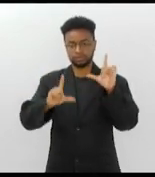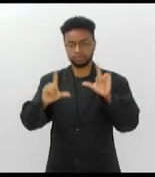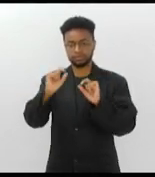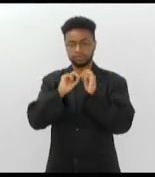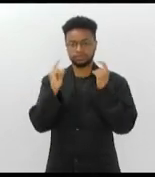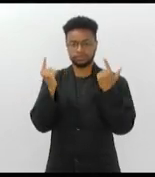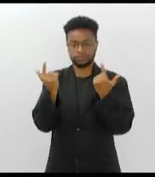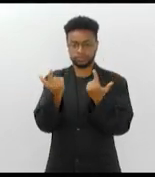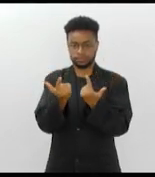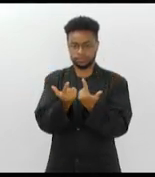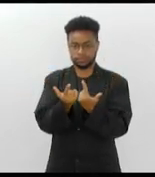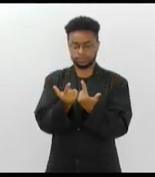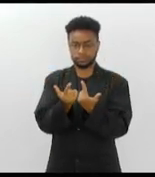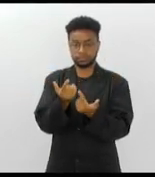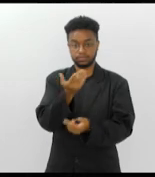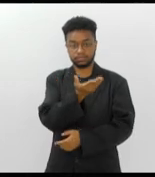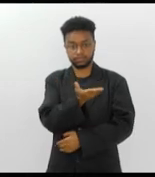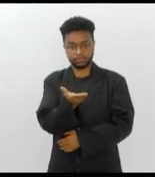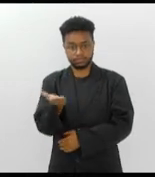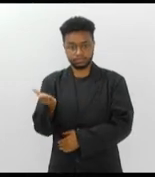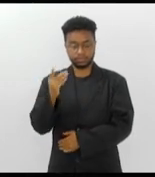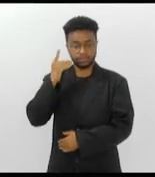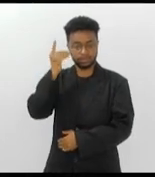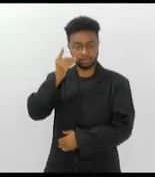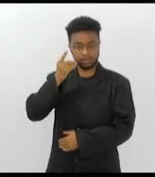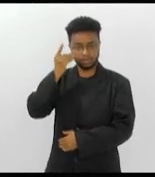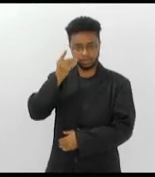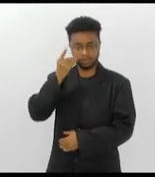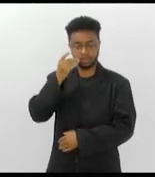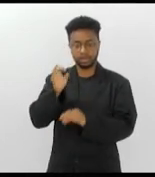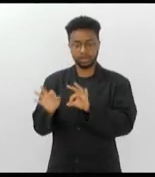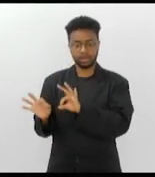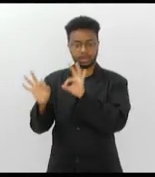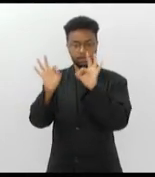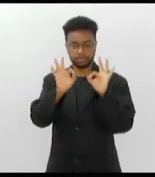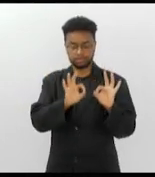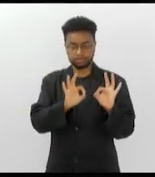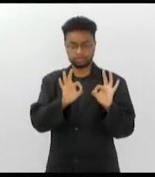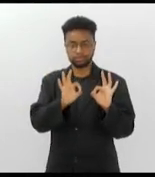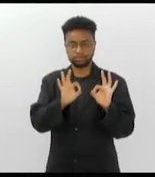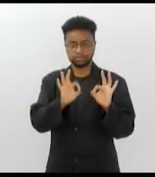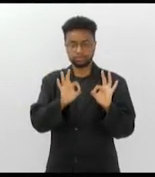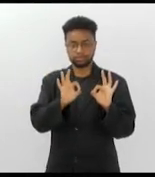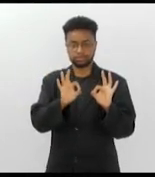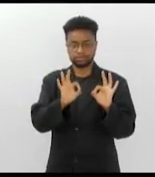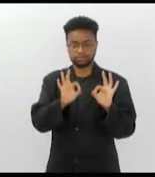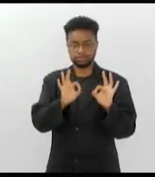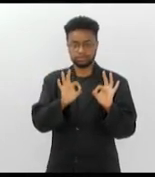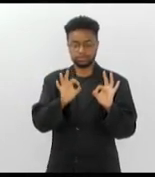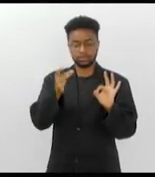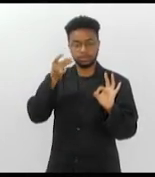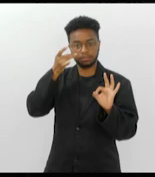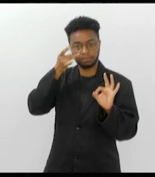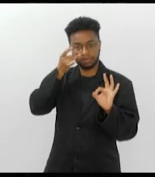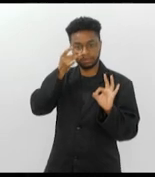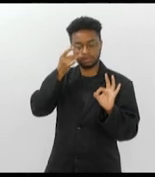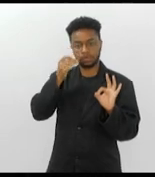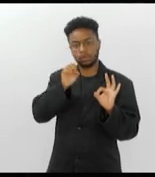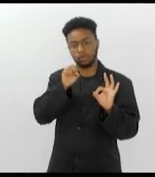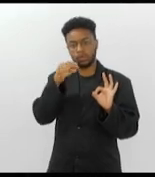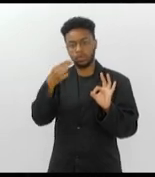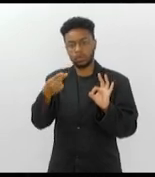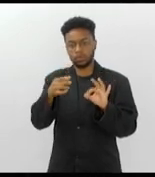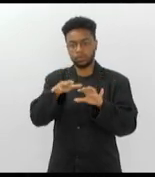Alerge, senhoras e senhores deputados que nos assistem de forma presencial